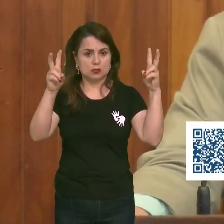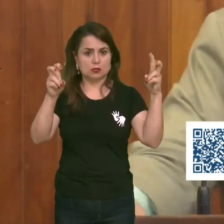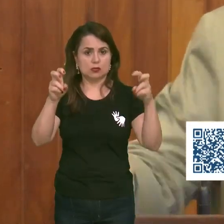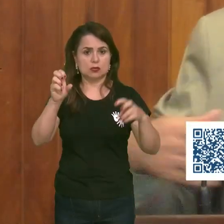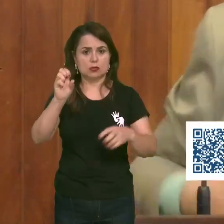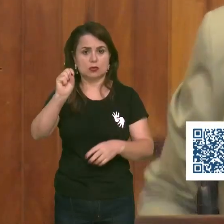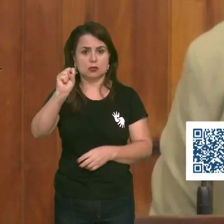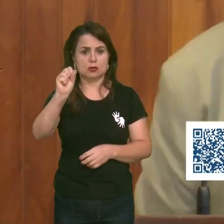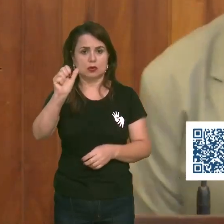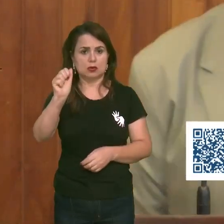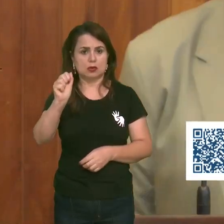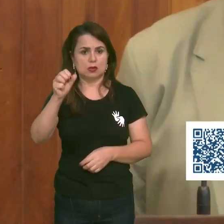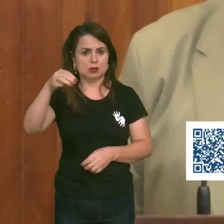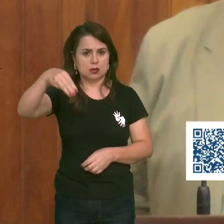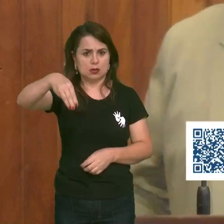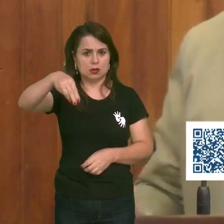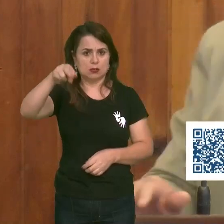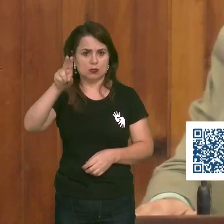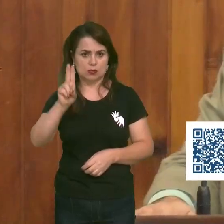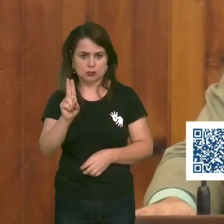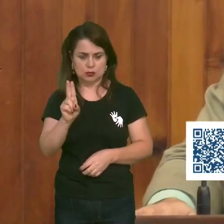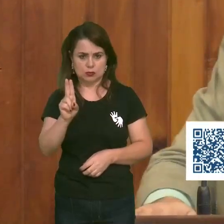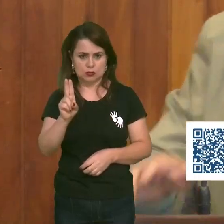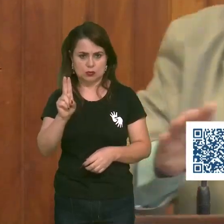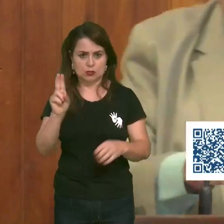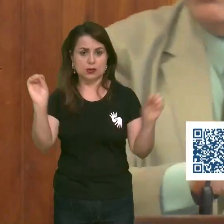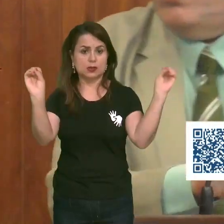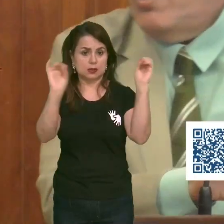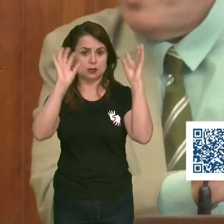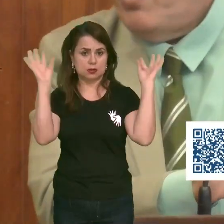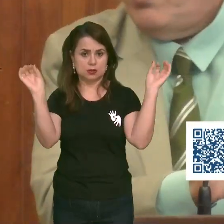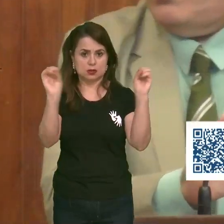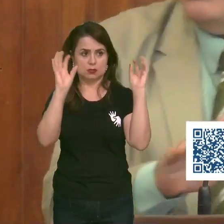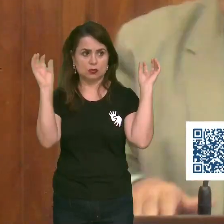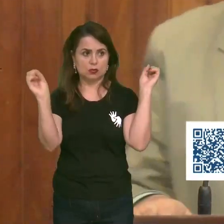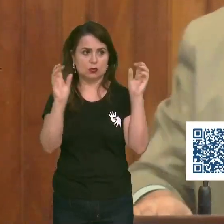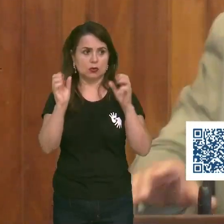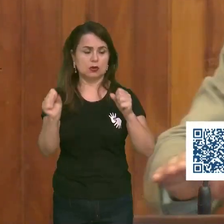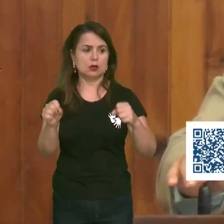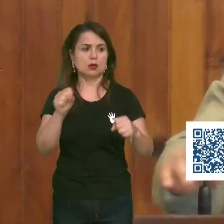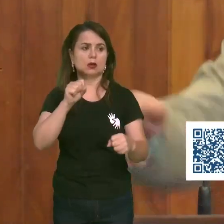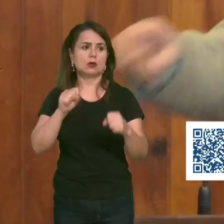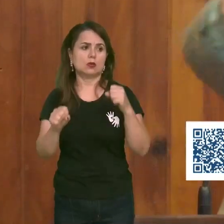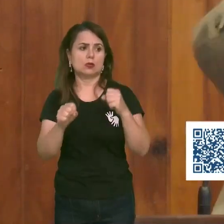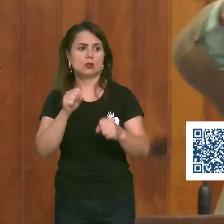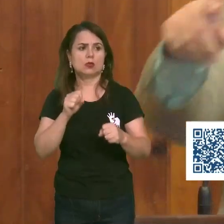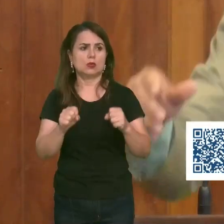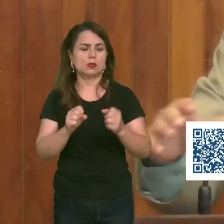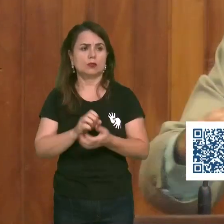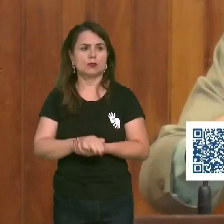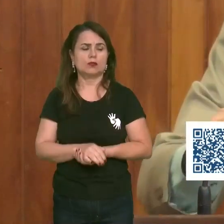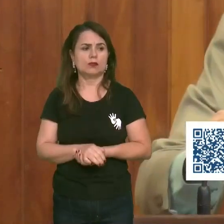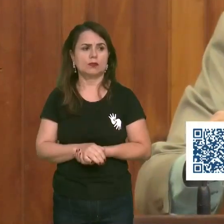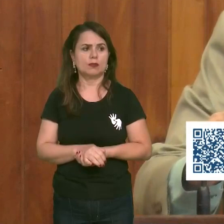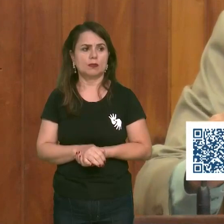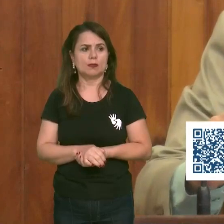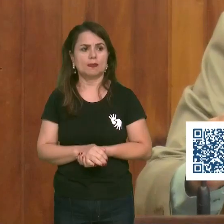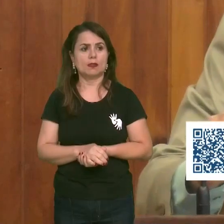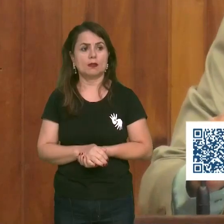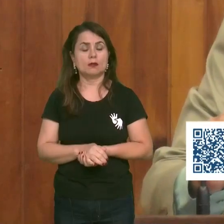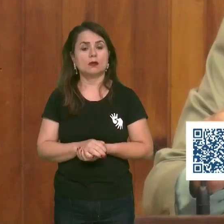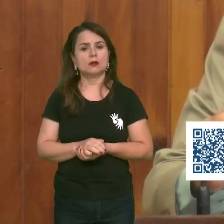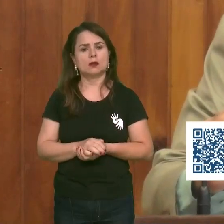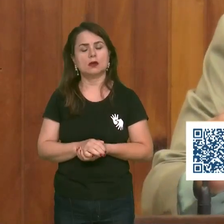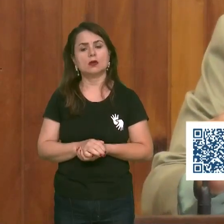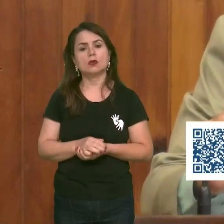com relação com relação ao Rafael meu celular fazendo favor